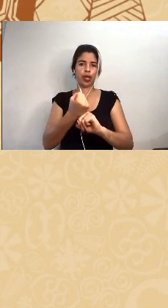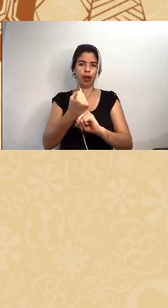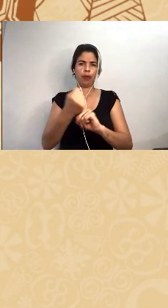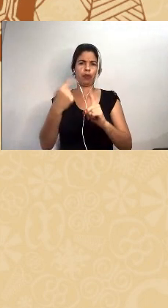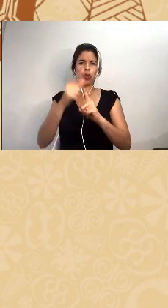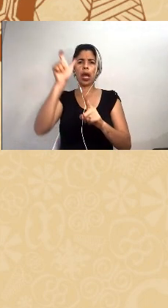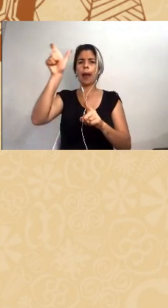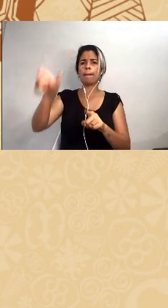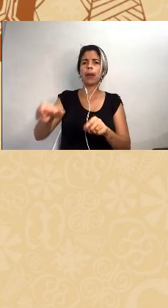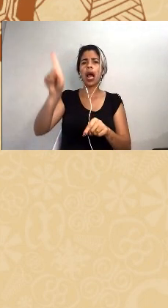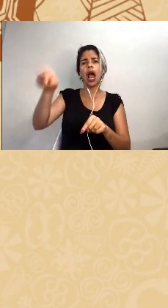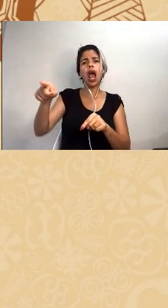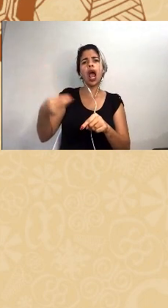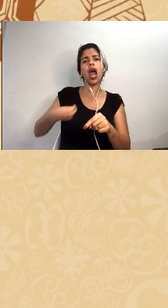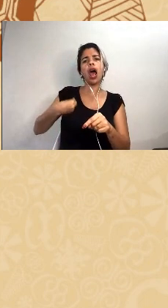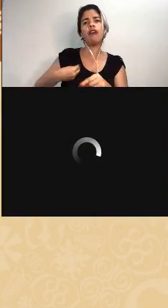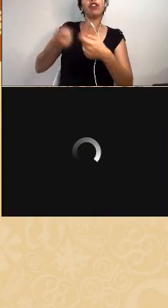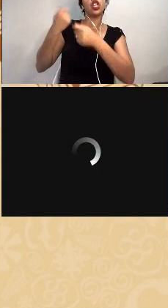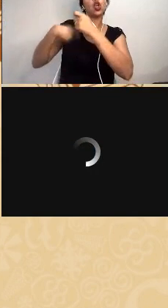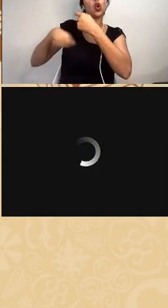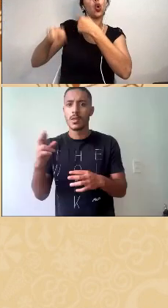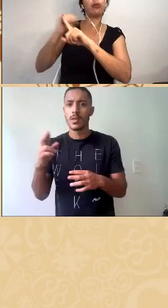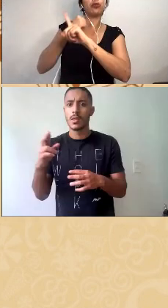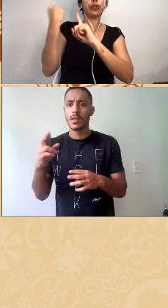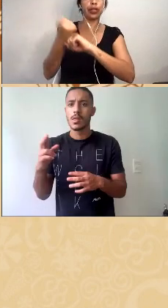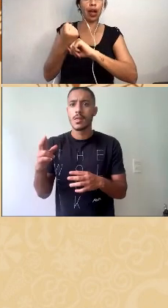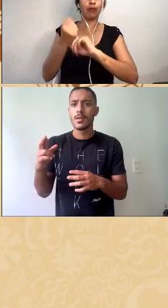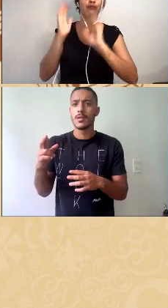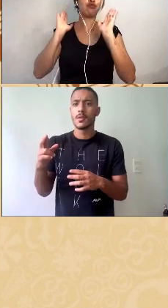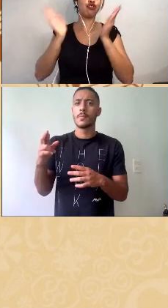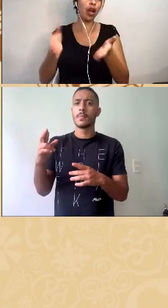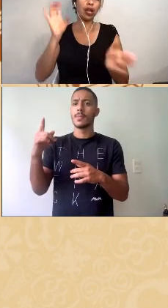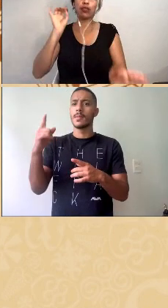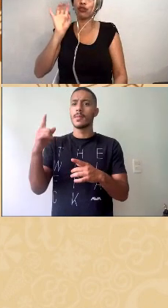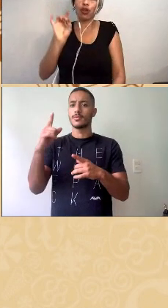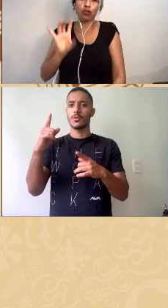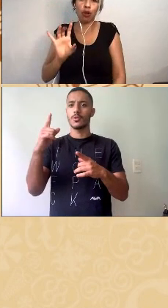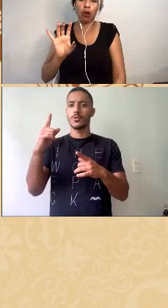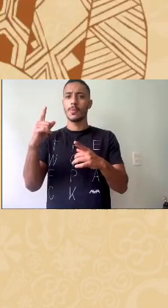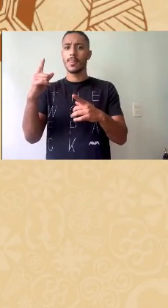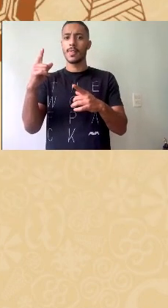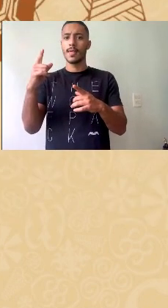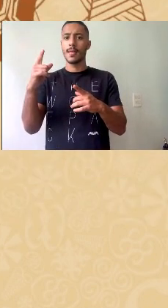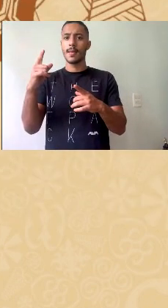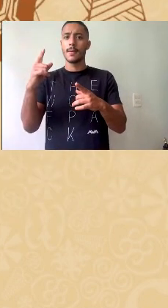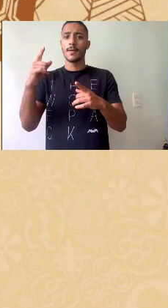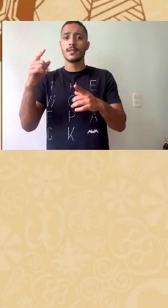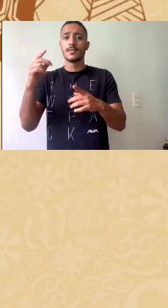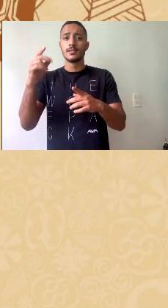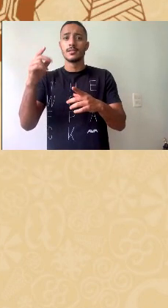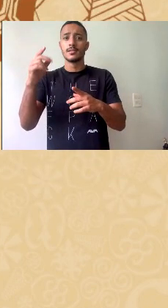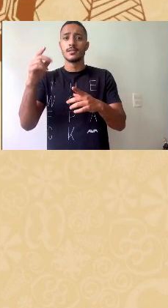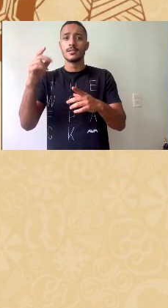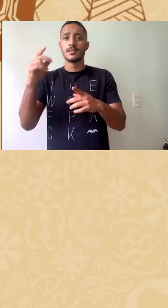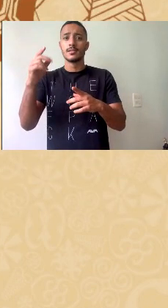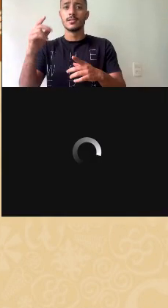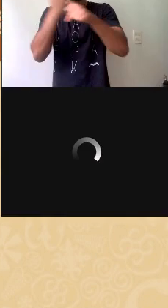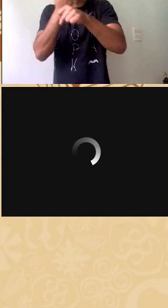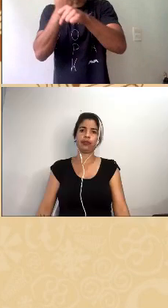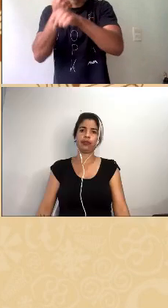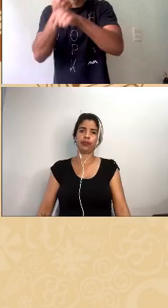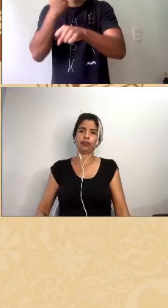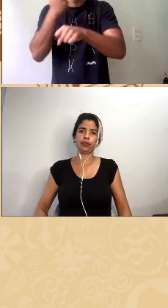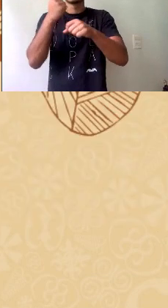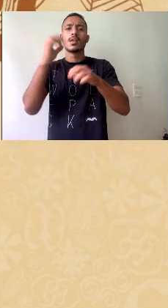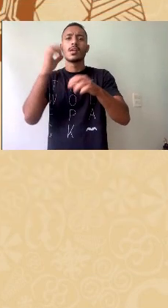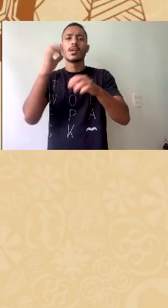uma realidade econômica e social. Então, não se trata de construir narrativas, mas sim de